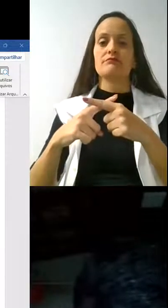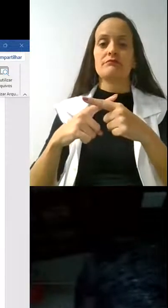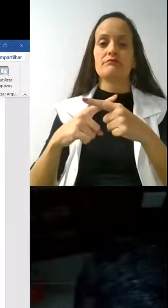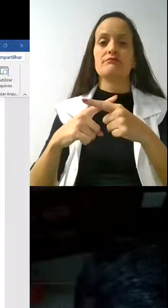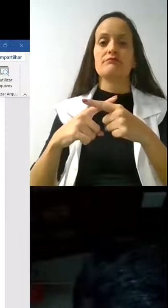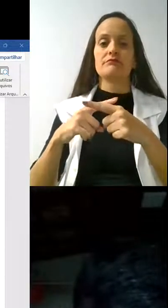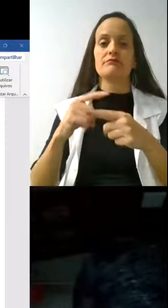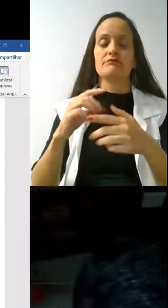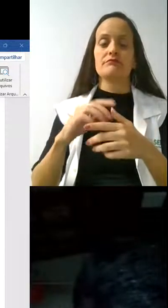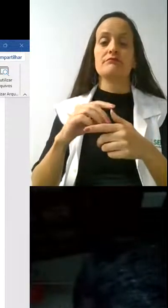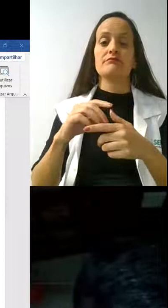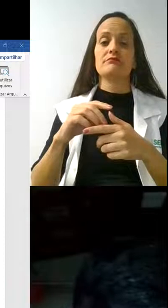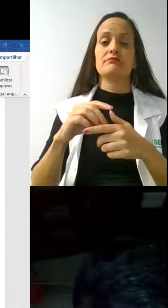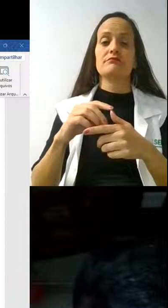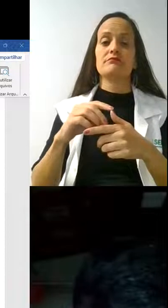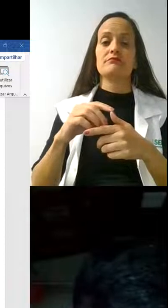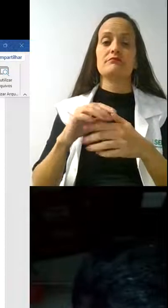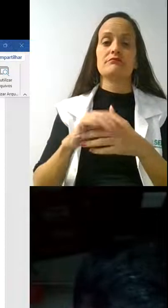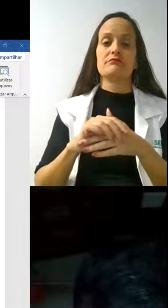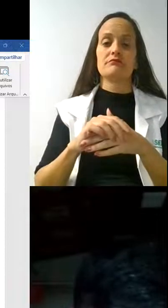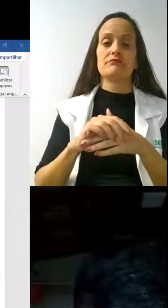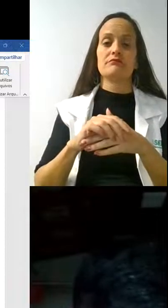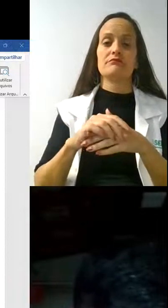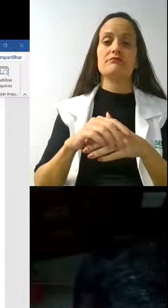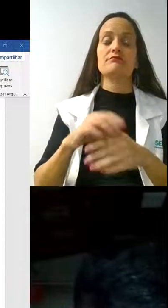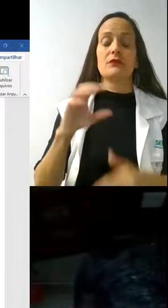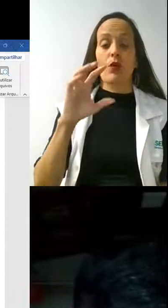mais aqui. Então, vai dar